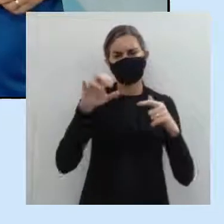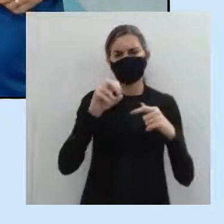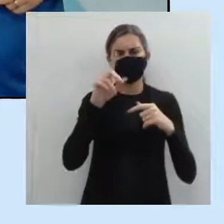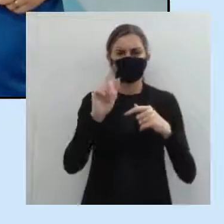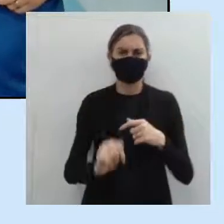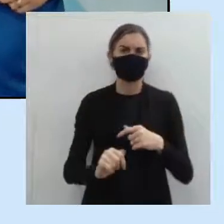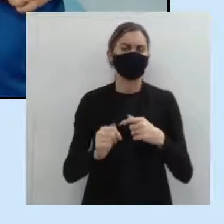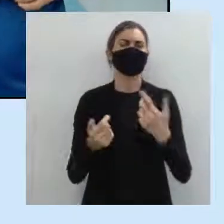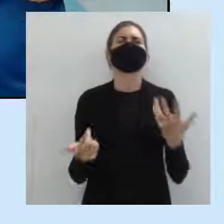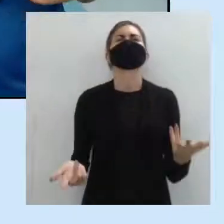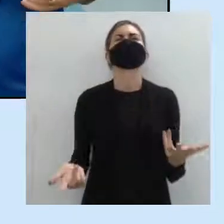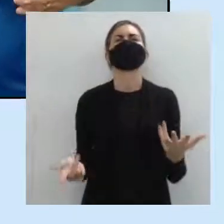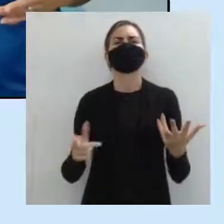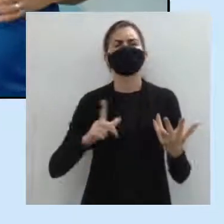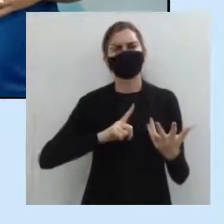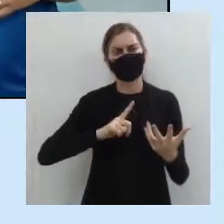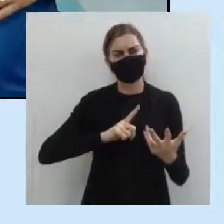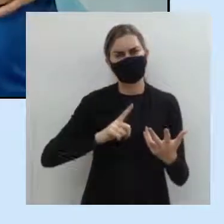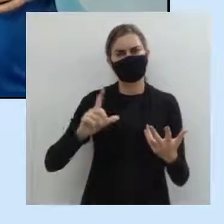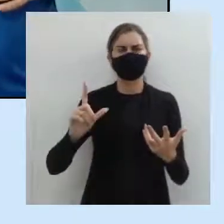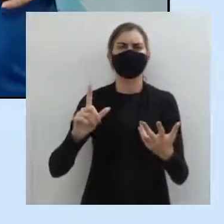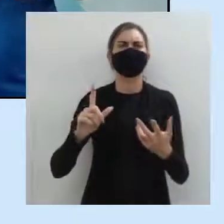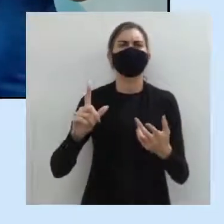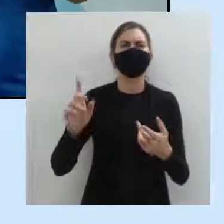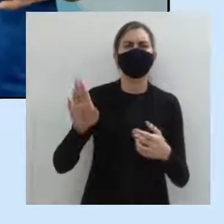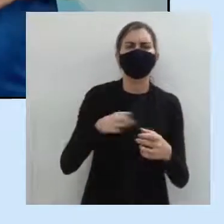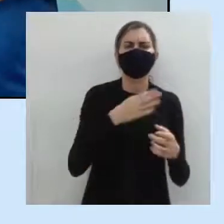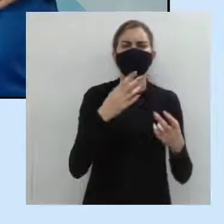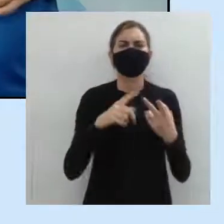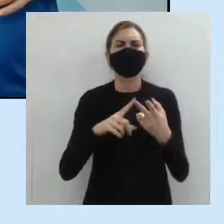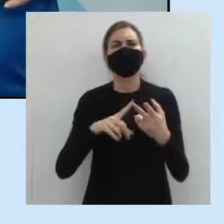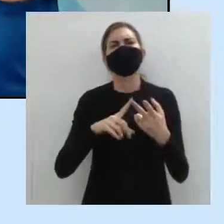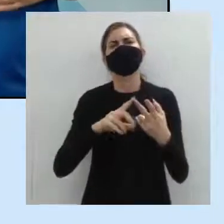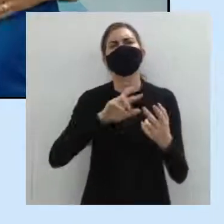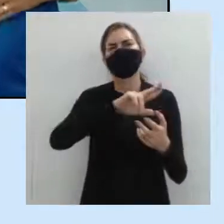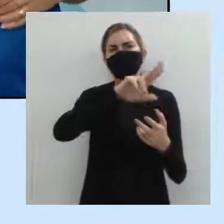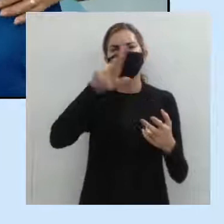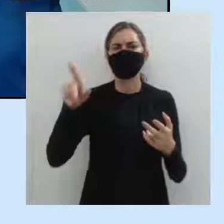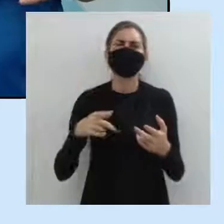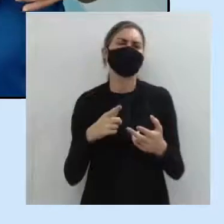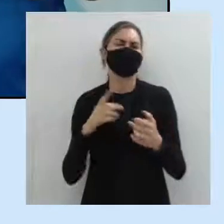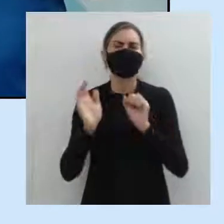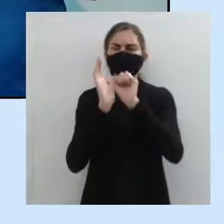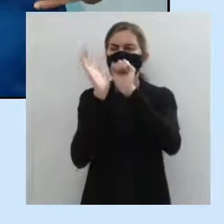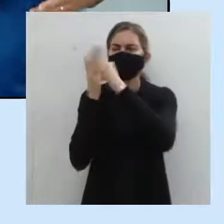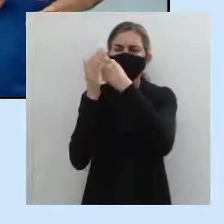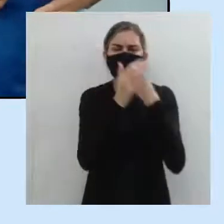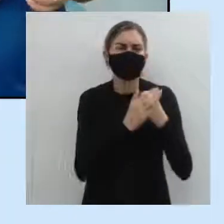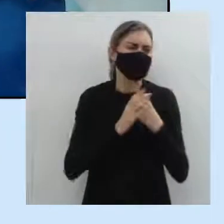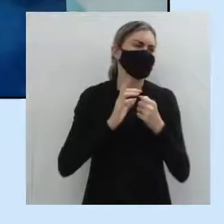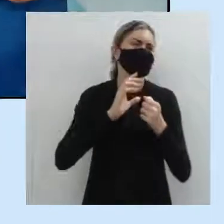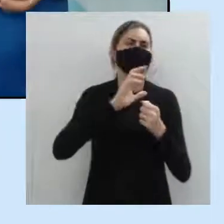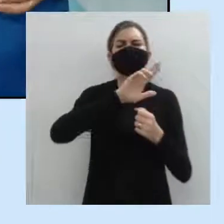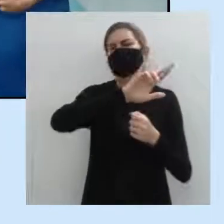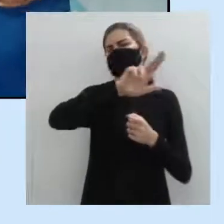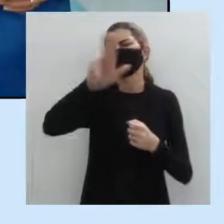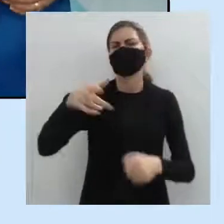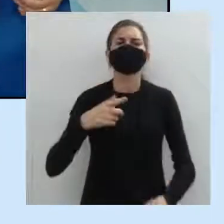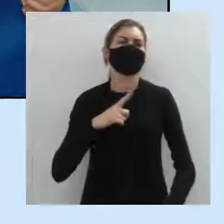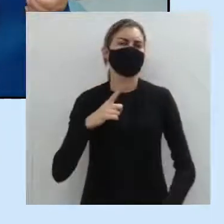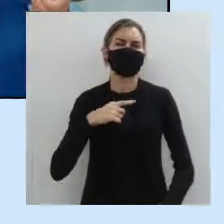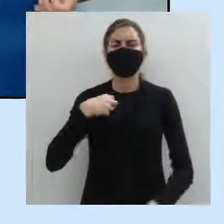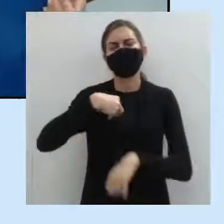nosso cotidiano, né? A barra-bandeira, o congelou, esconde-esconde. Todos esses jogos vão